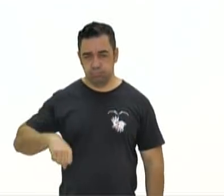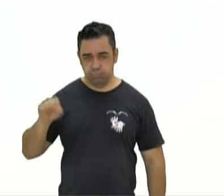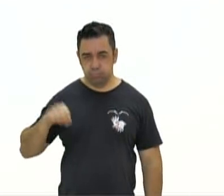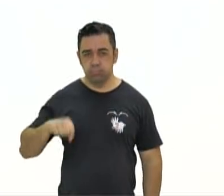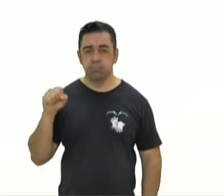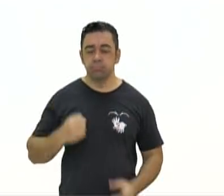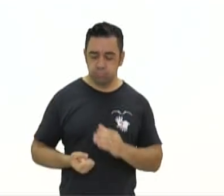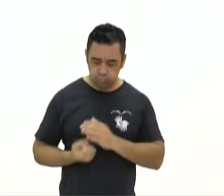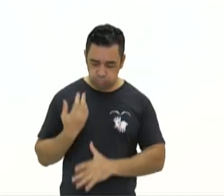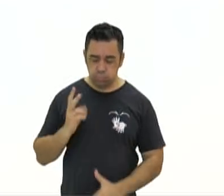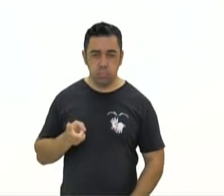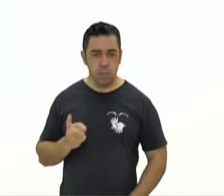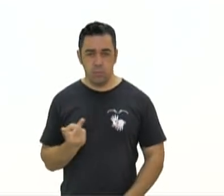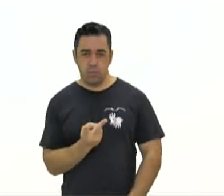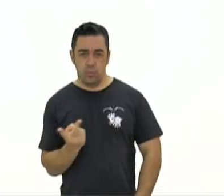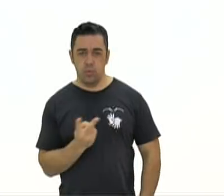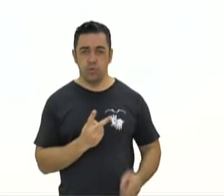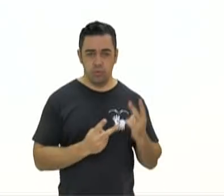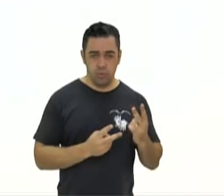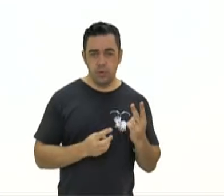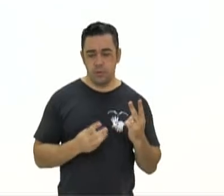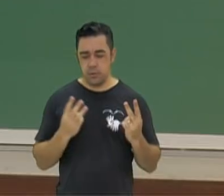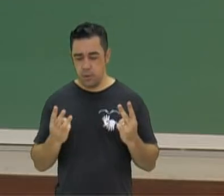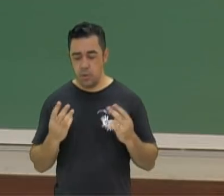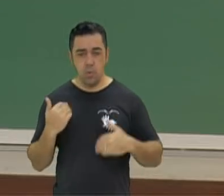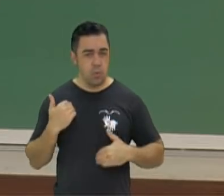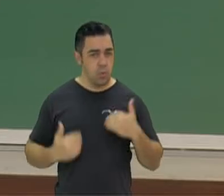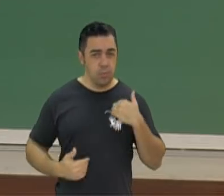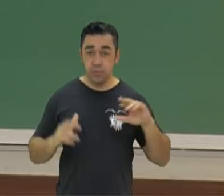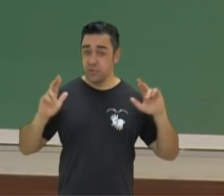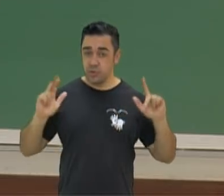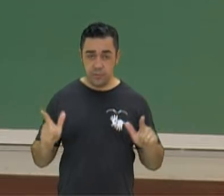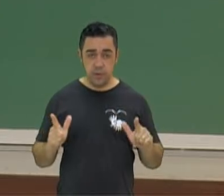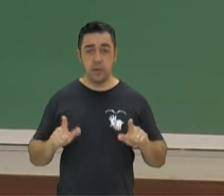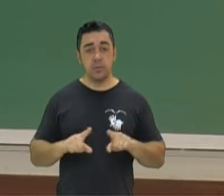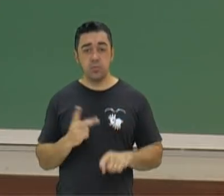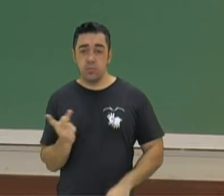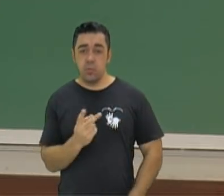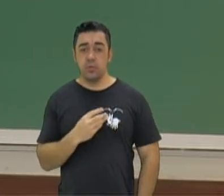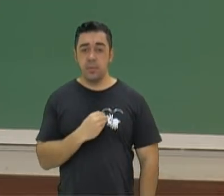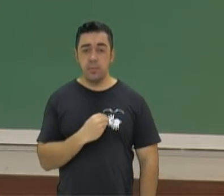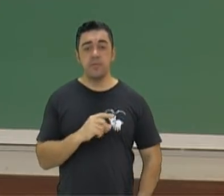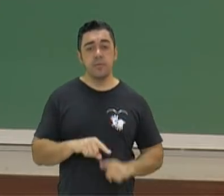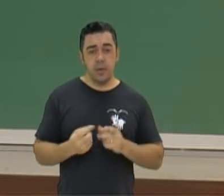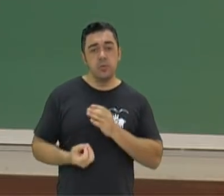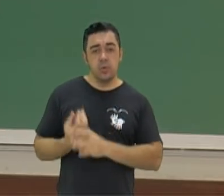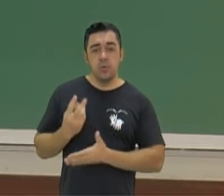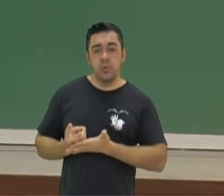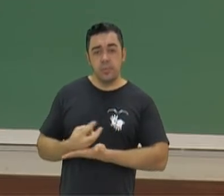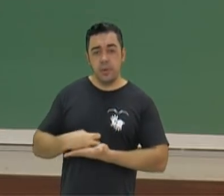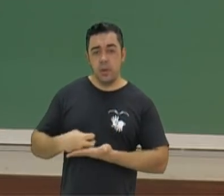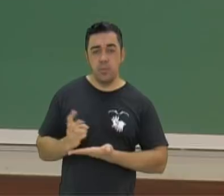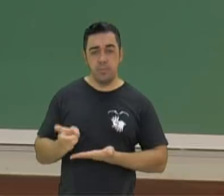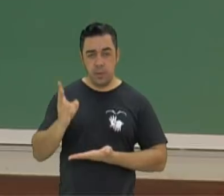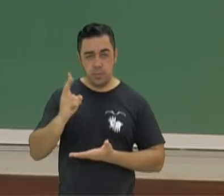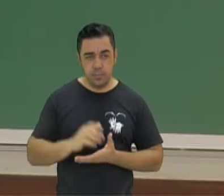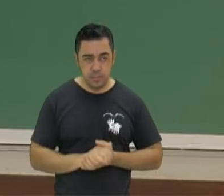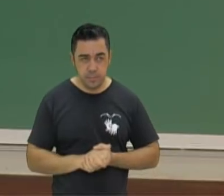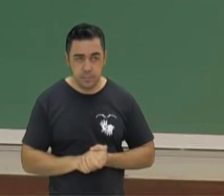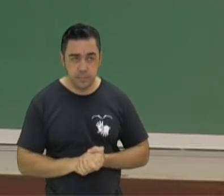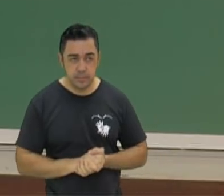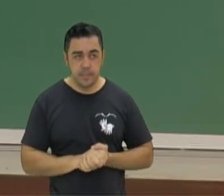São 2 mamíferos com estruturas corporais ali totalmente diferentes, mas que têm a mesma origem embrionária, tá? Então tá aqui a resposta